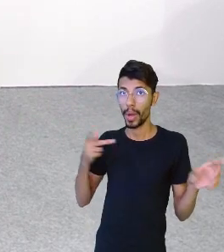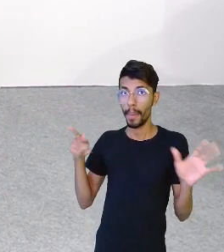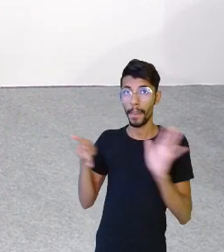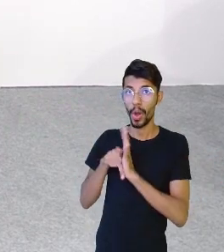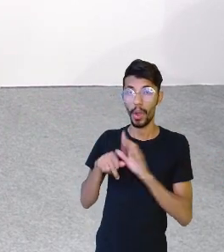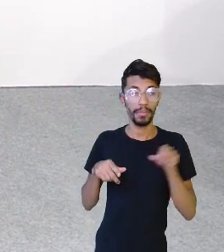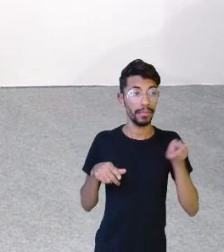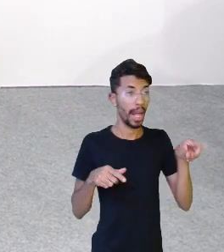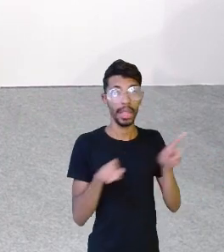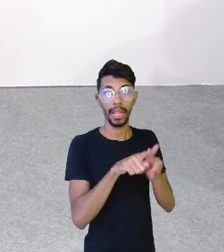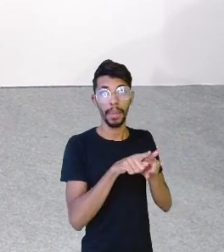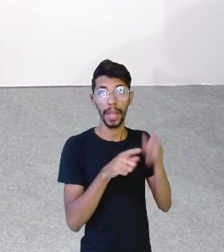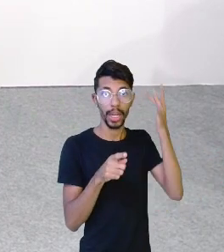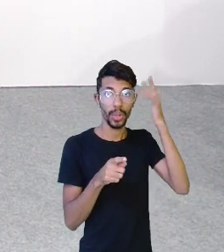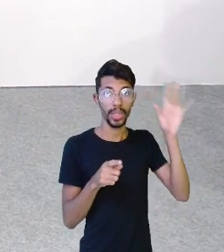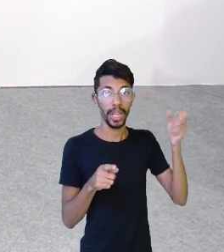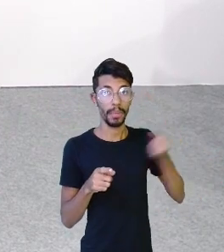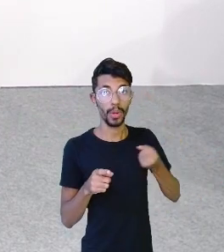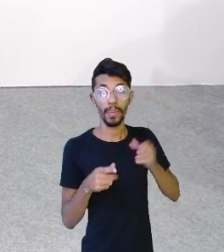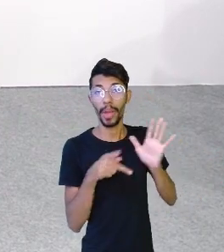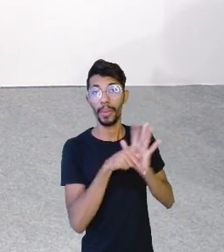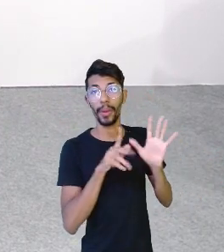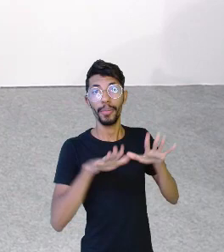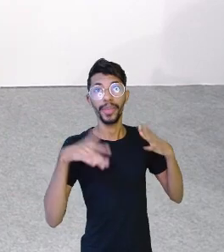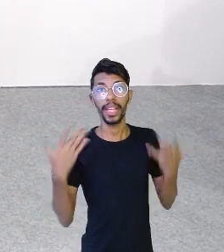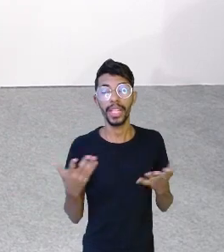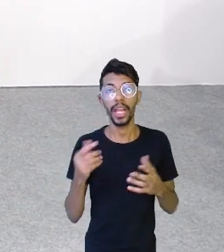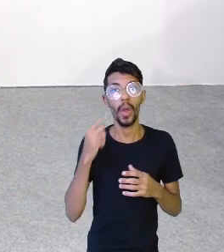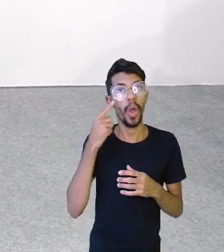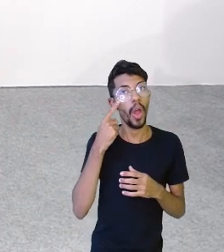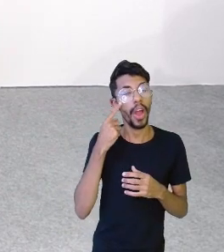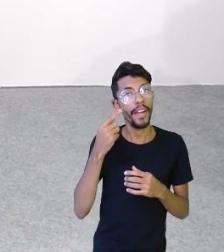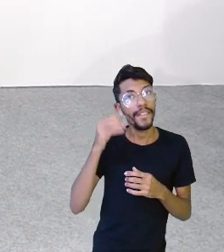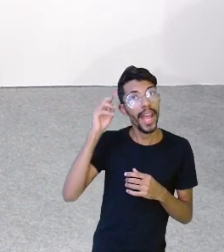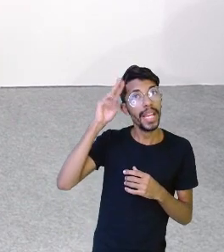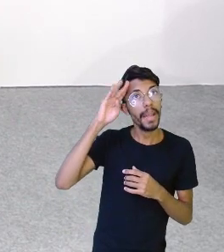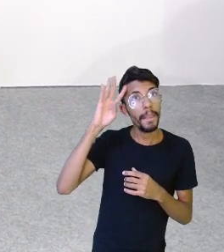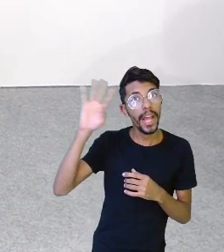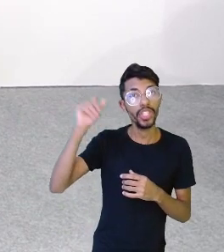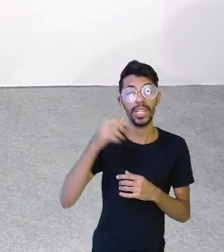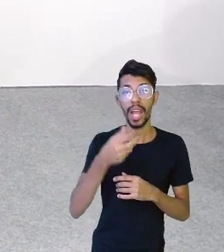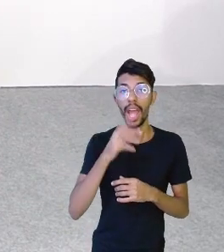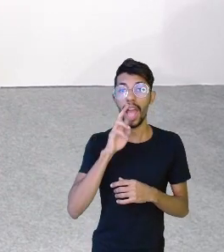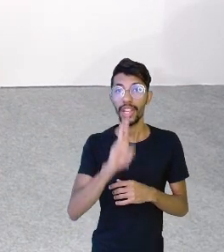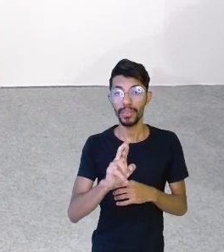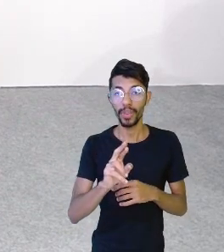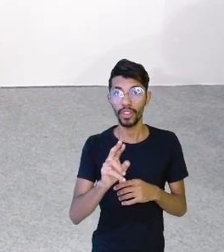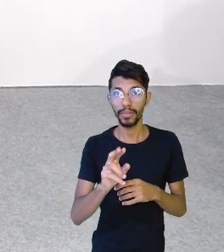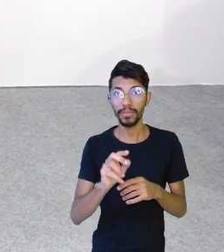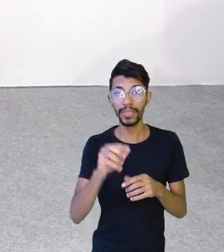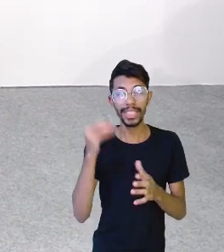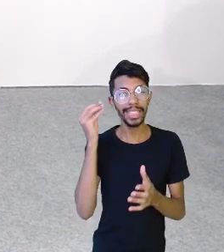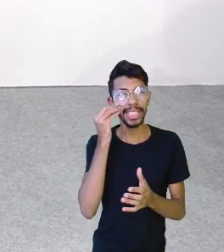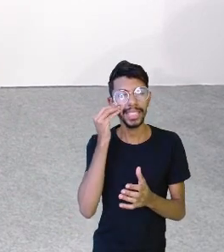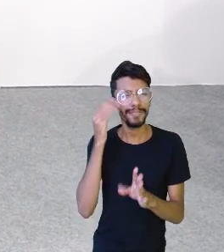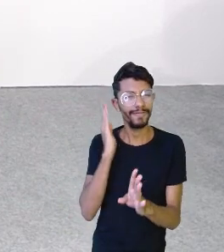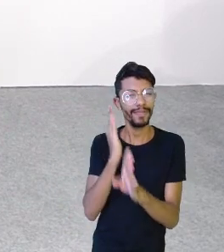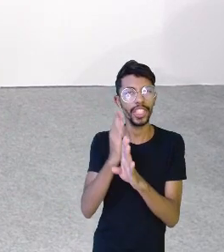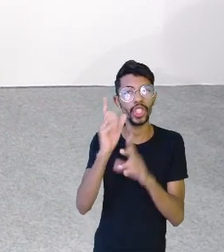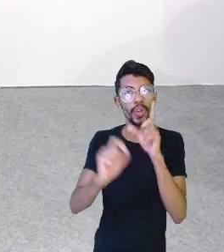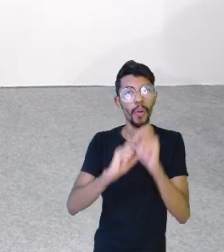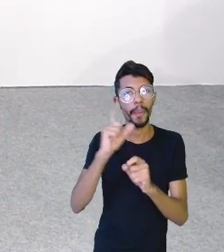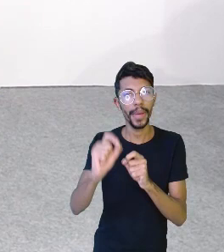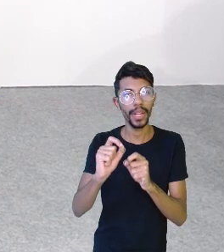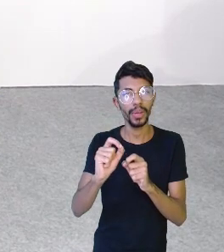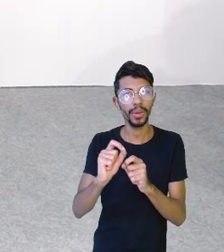número que tem. Elas, por esse resultado, vão tentar descobrir qual é o número que multiplicado